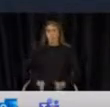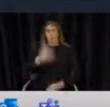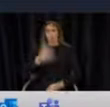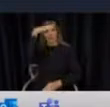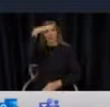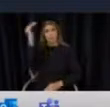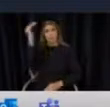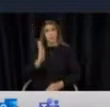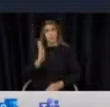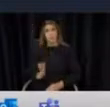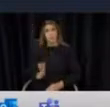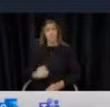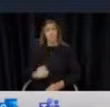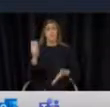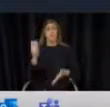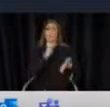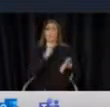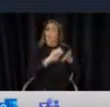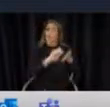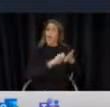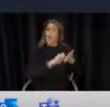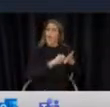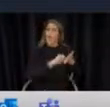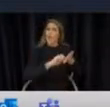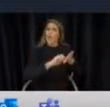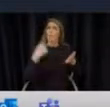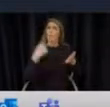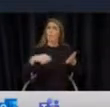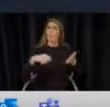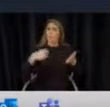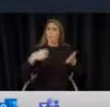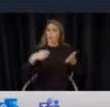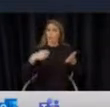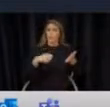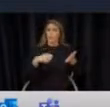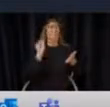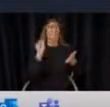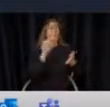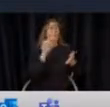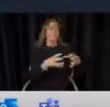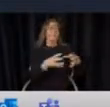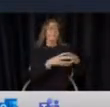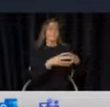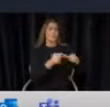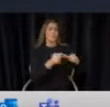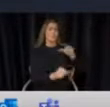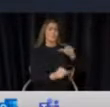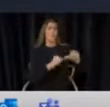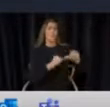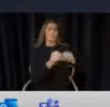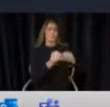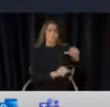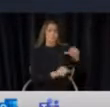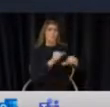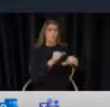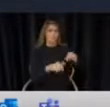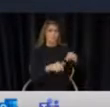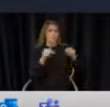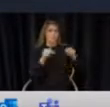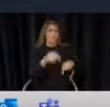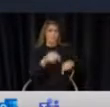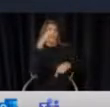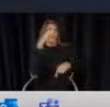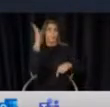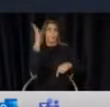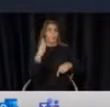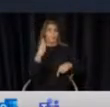no Cadastro Técnico Único das centrais de transplantes, tá? Cada central de transplante, cada estado possui uma central